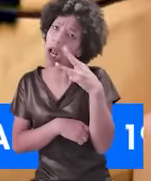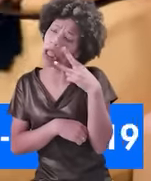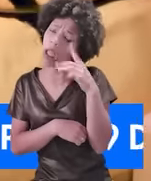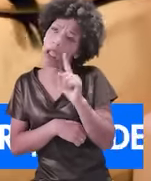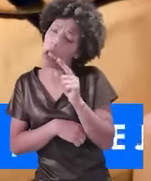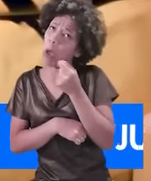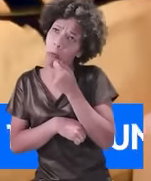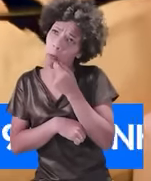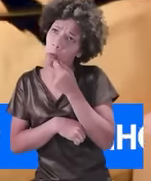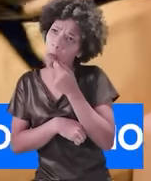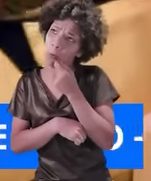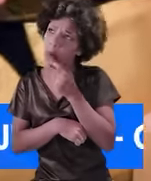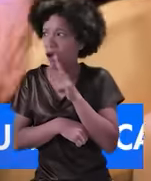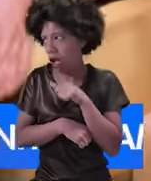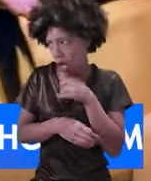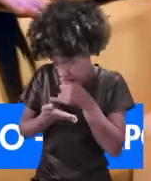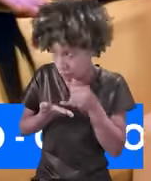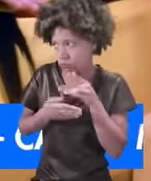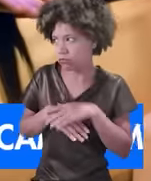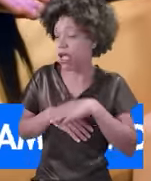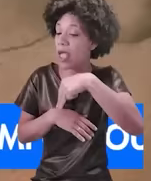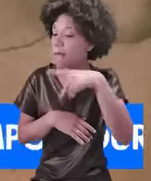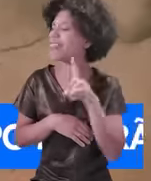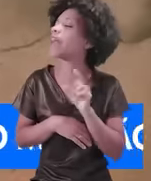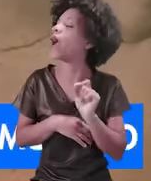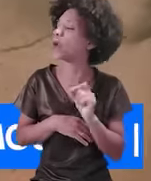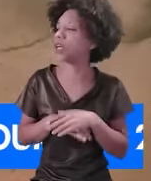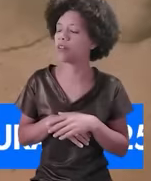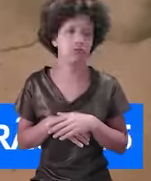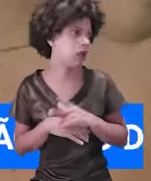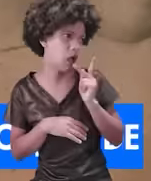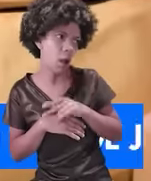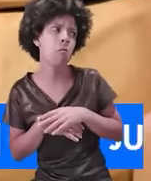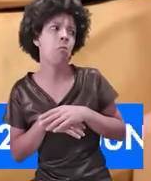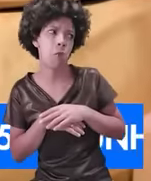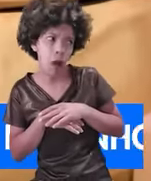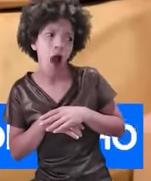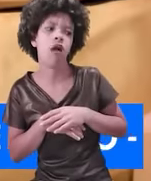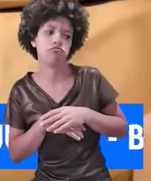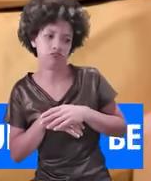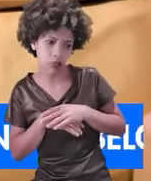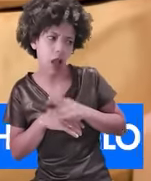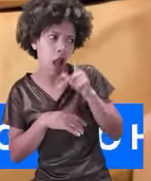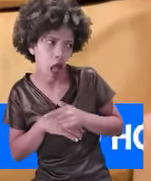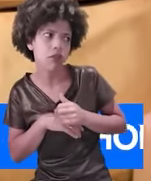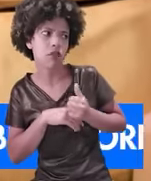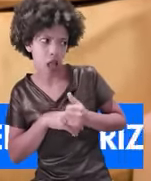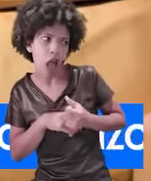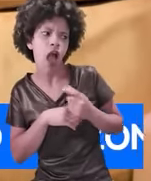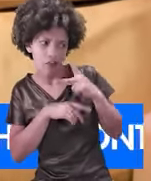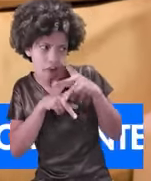de na terça não é droga na tua geração MD é o que droga da Pesada apesar que já é